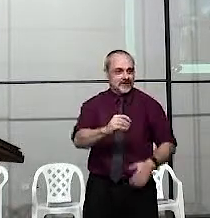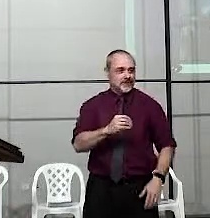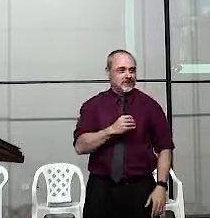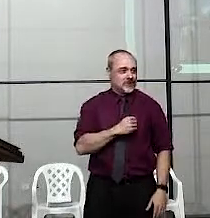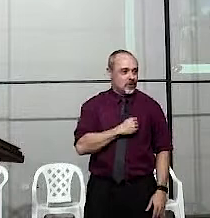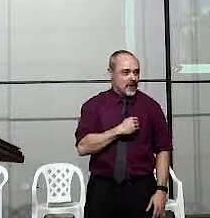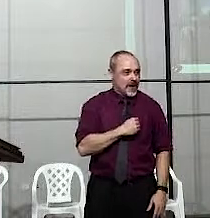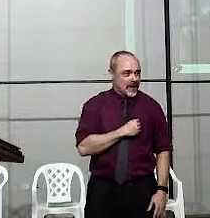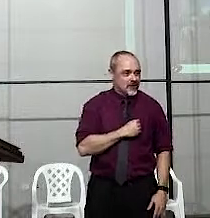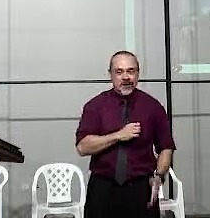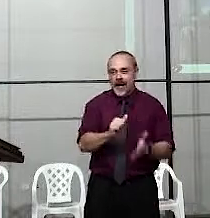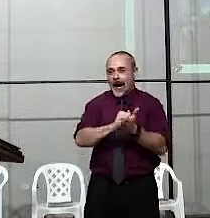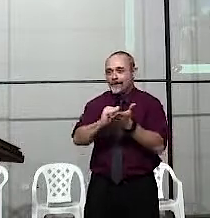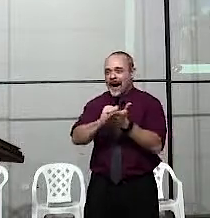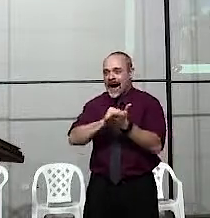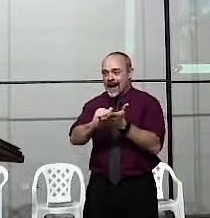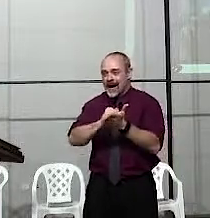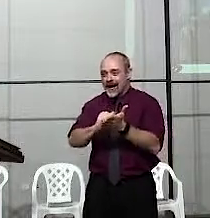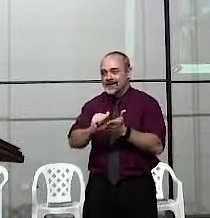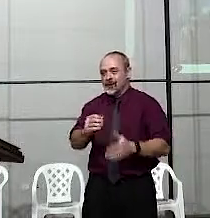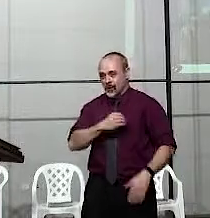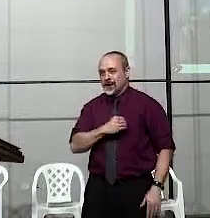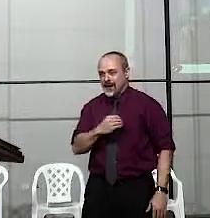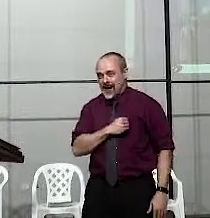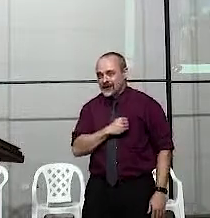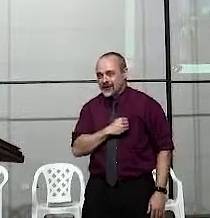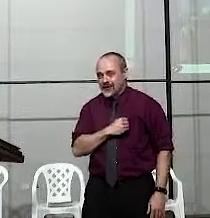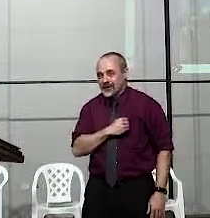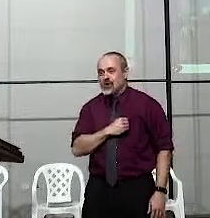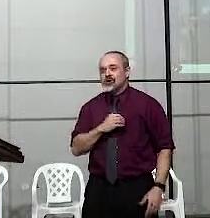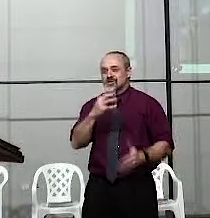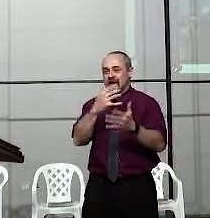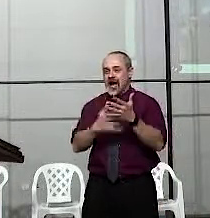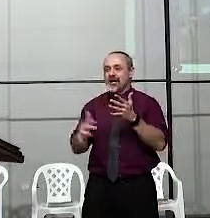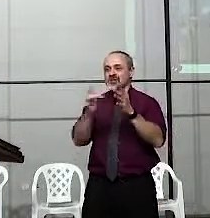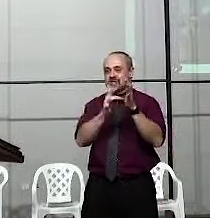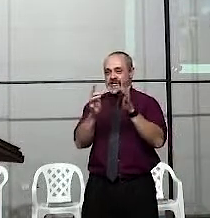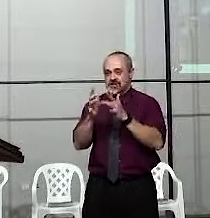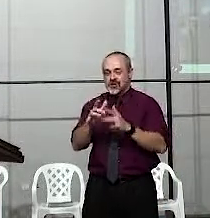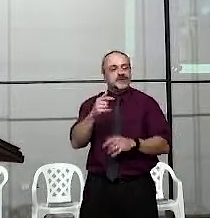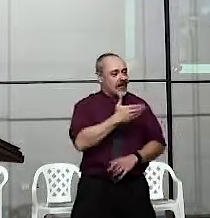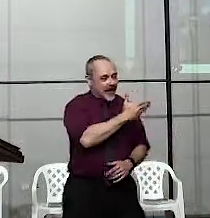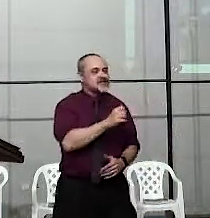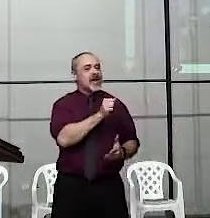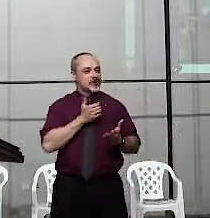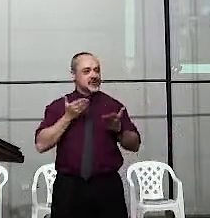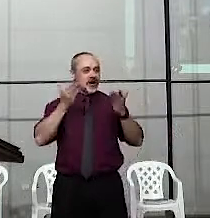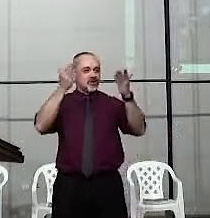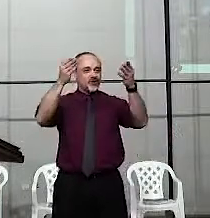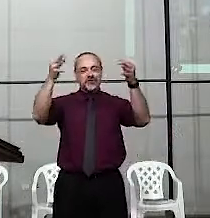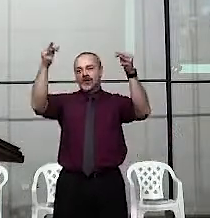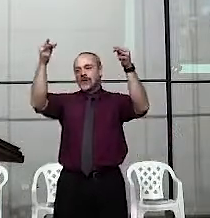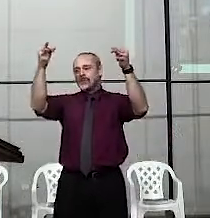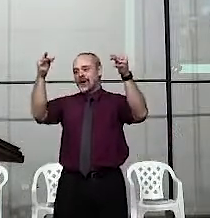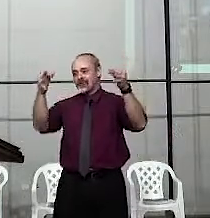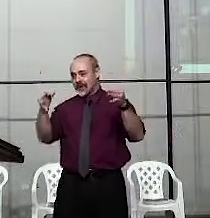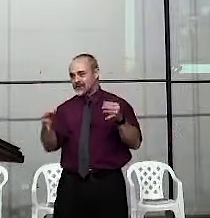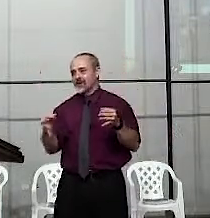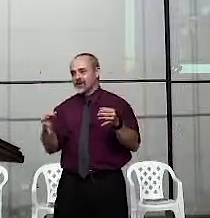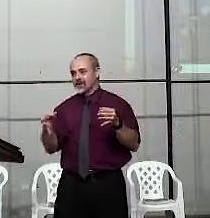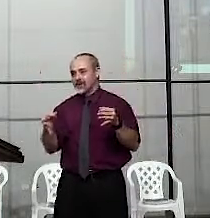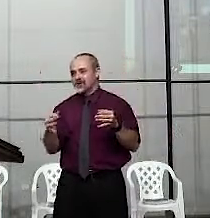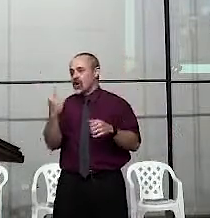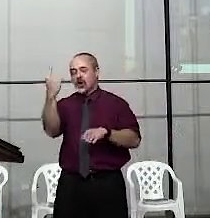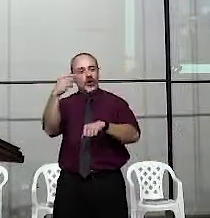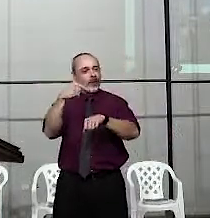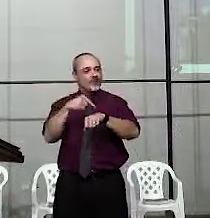limpa o pecado, apaga o pecado. O sangue de Jesus Cristo, esse é o sacrifício